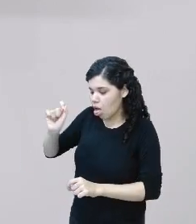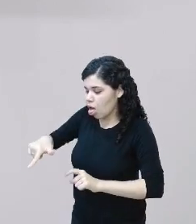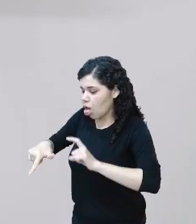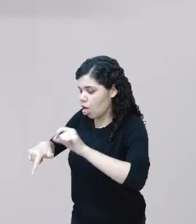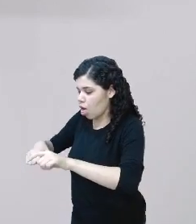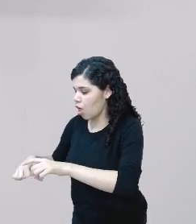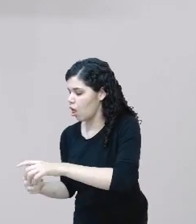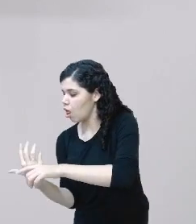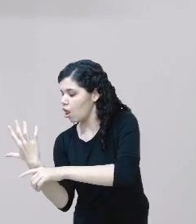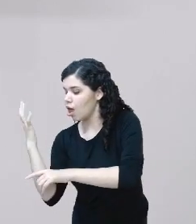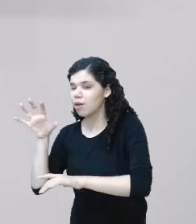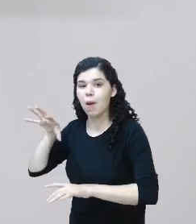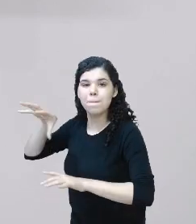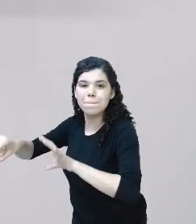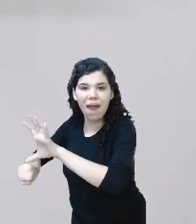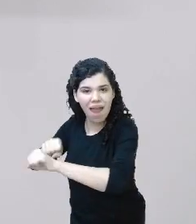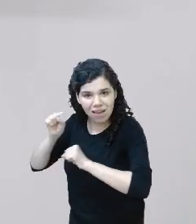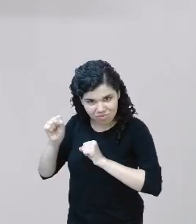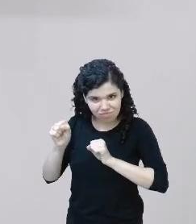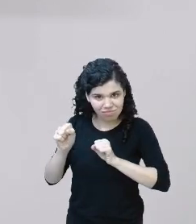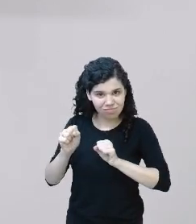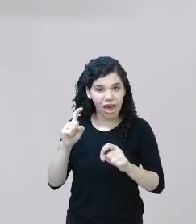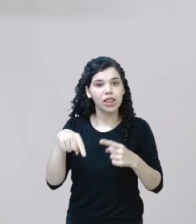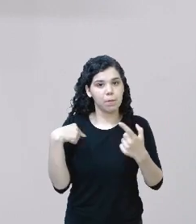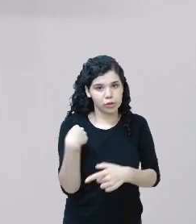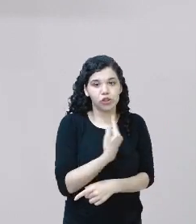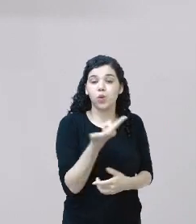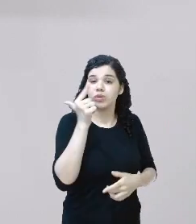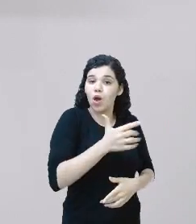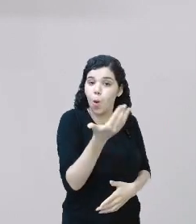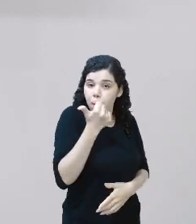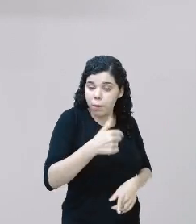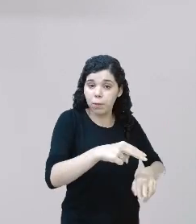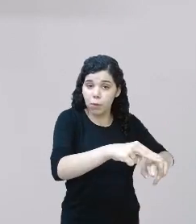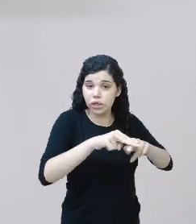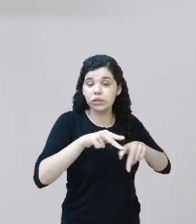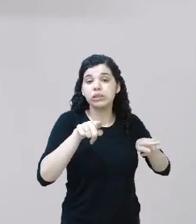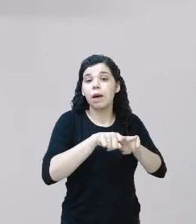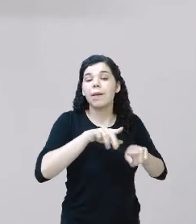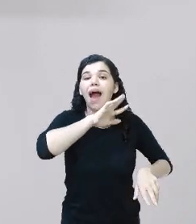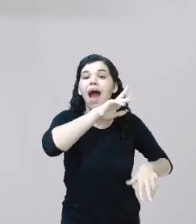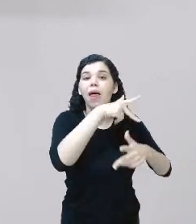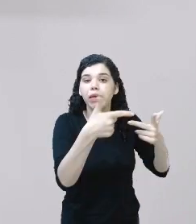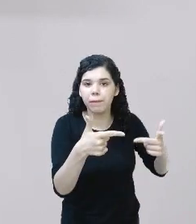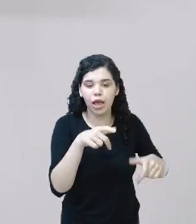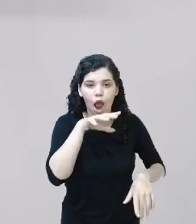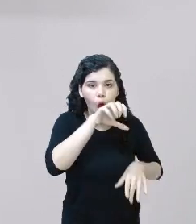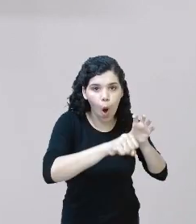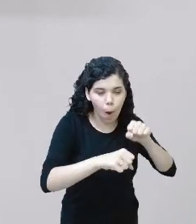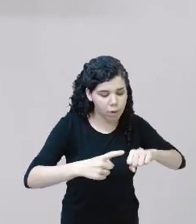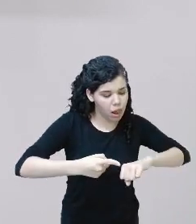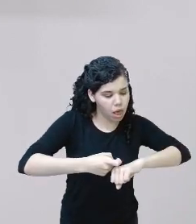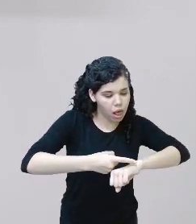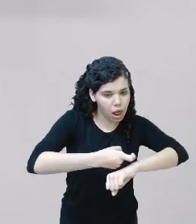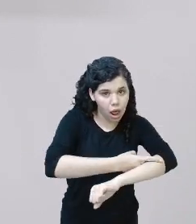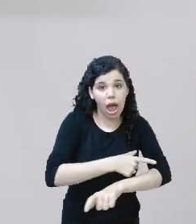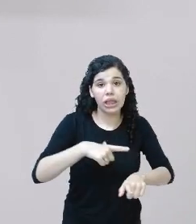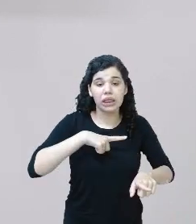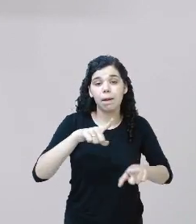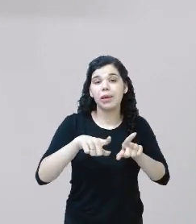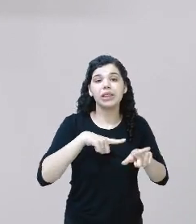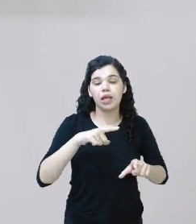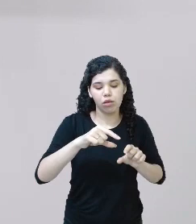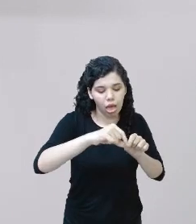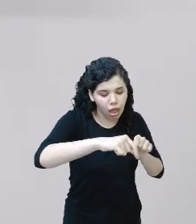animal, ou ele se alimenta daquelas minhocas, de bichos que ficam no solo, ou então de sementes. Tem